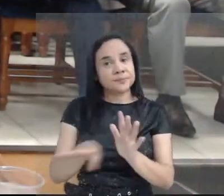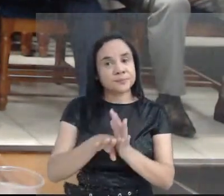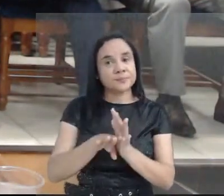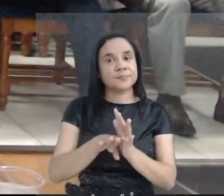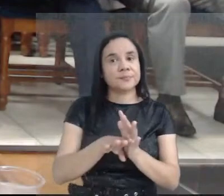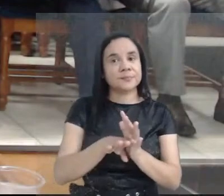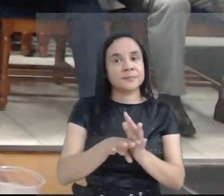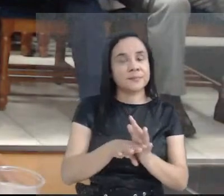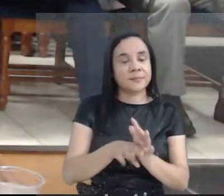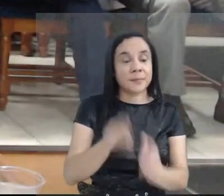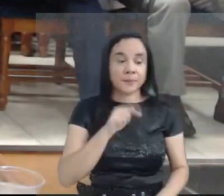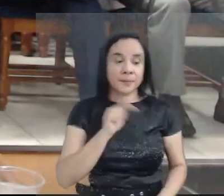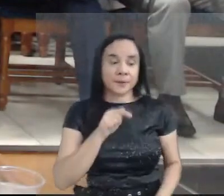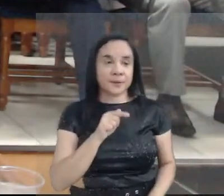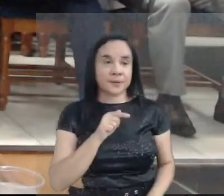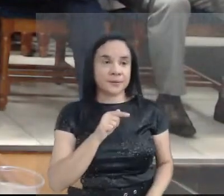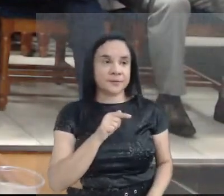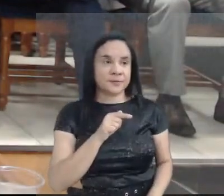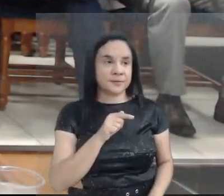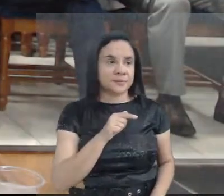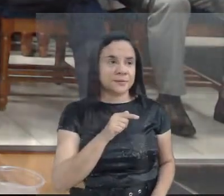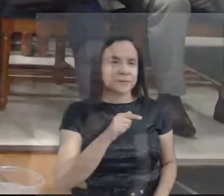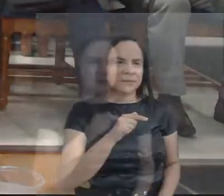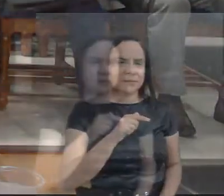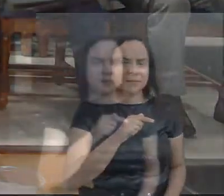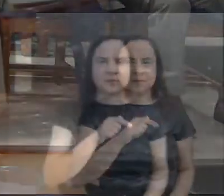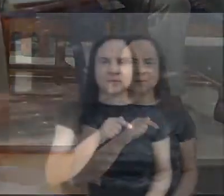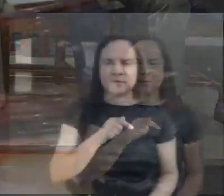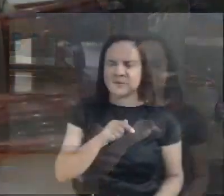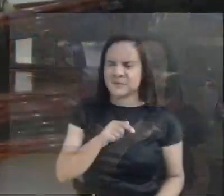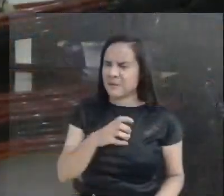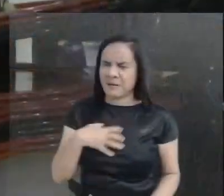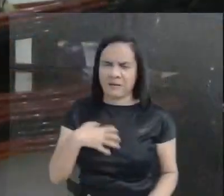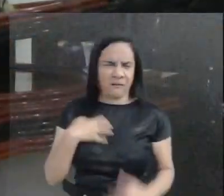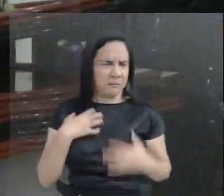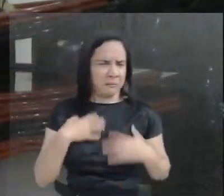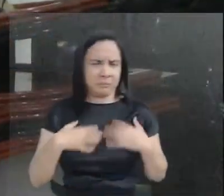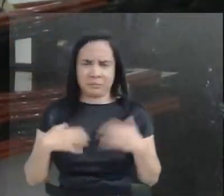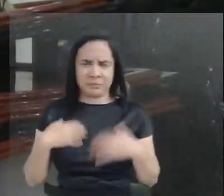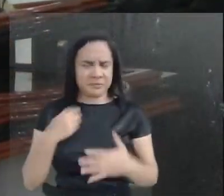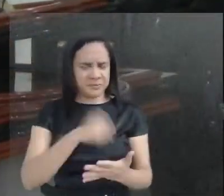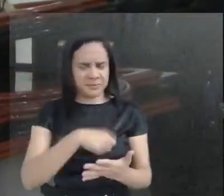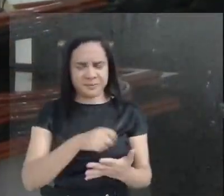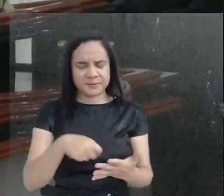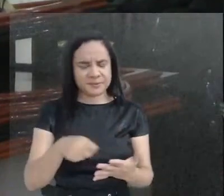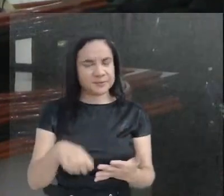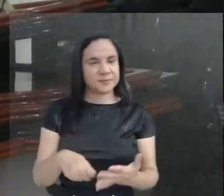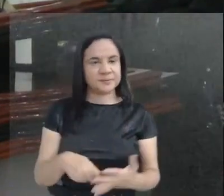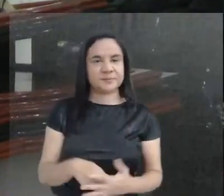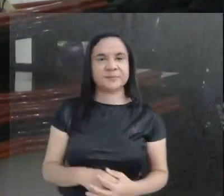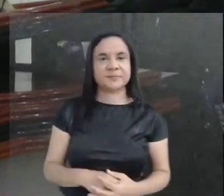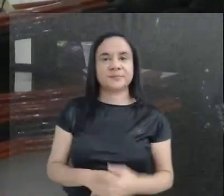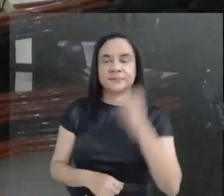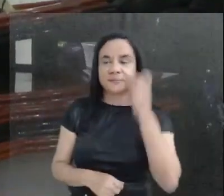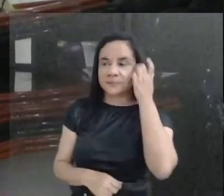para a mulher samaritana, foi um absurdo para os discípulos. Está escrito, e quando está escrito é ênfase.